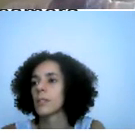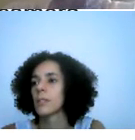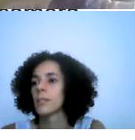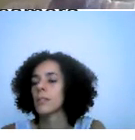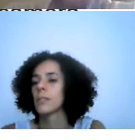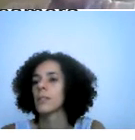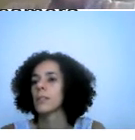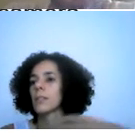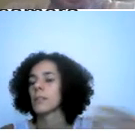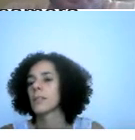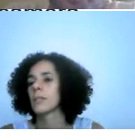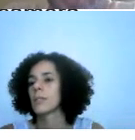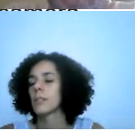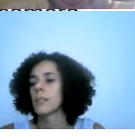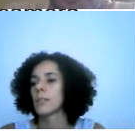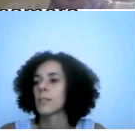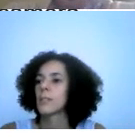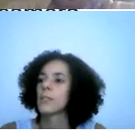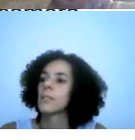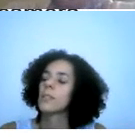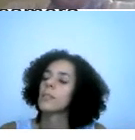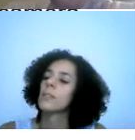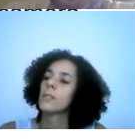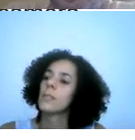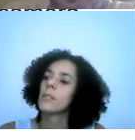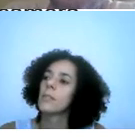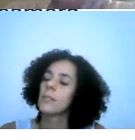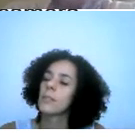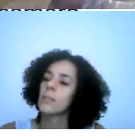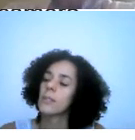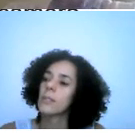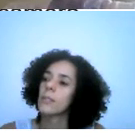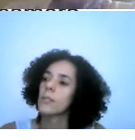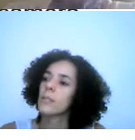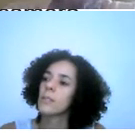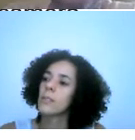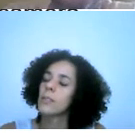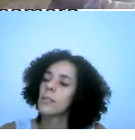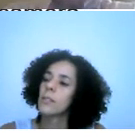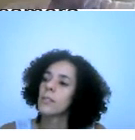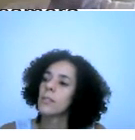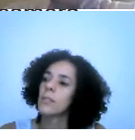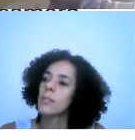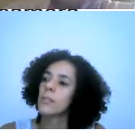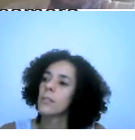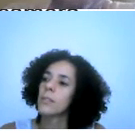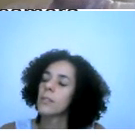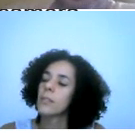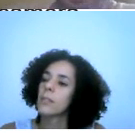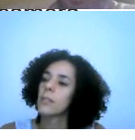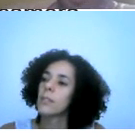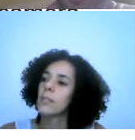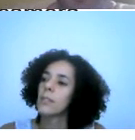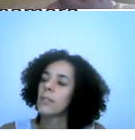espécie exótica ao país, trazida da Ásia e hoje é facilmente encontrada em diferentes fragmentos de